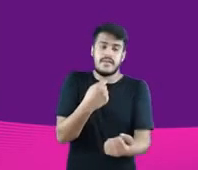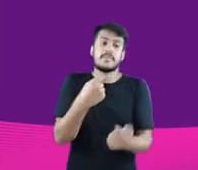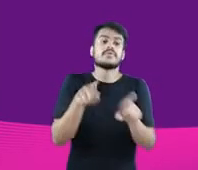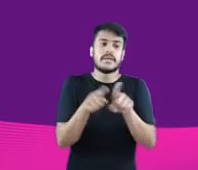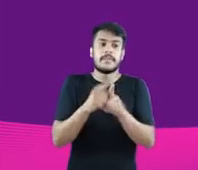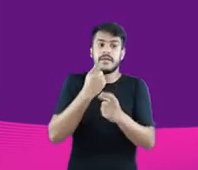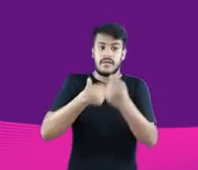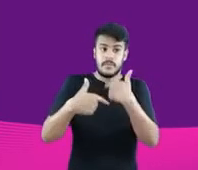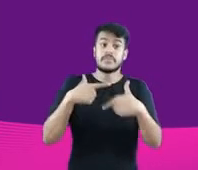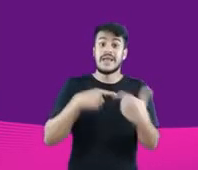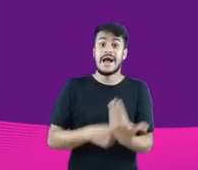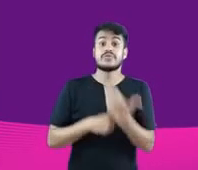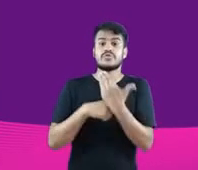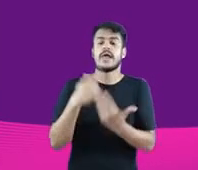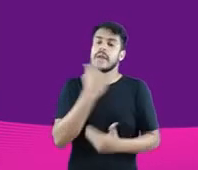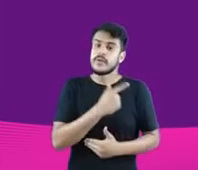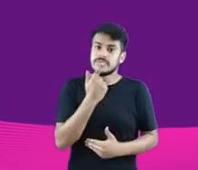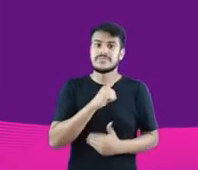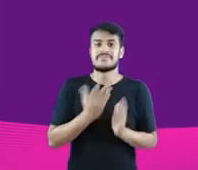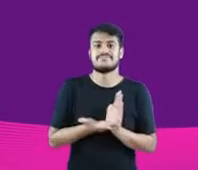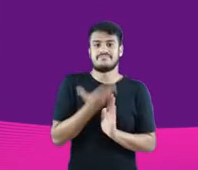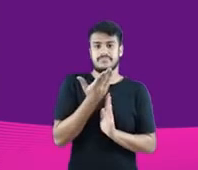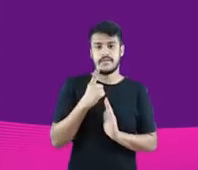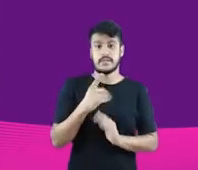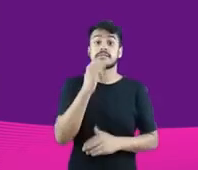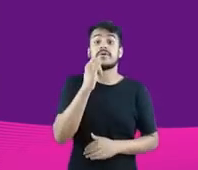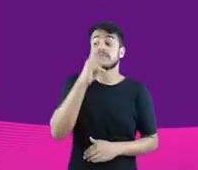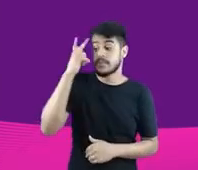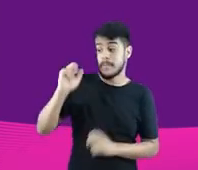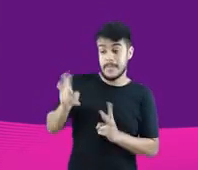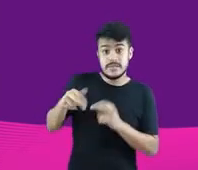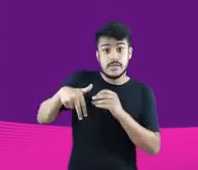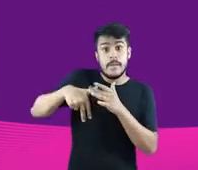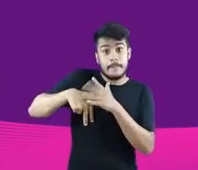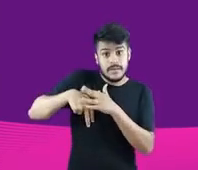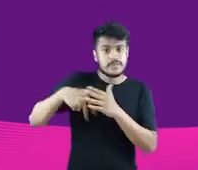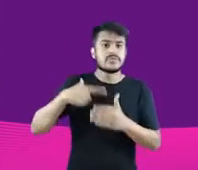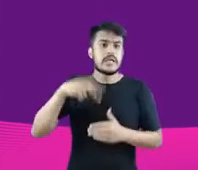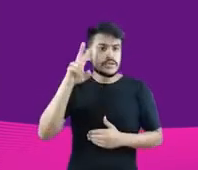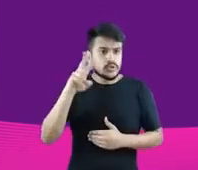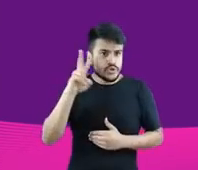essa paciente já tiver algum outro histórico, algum outro